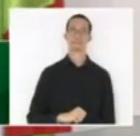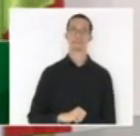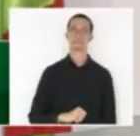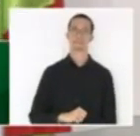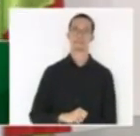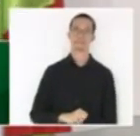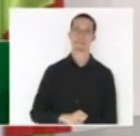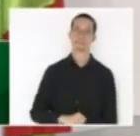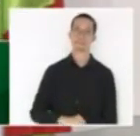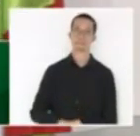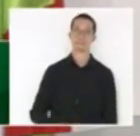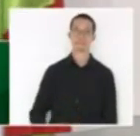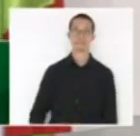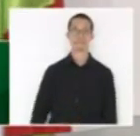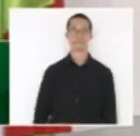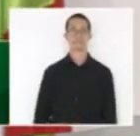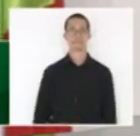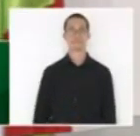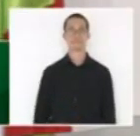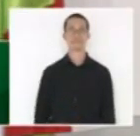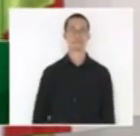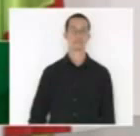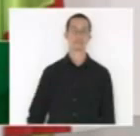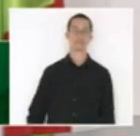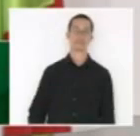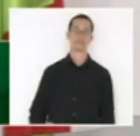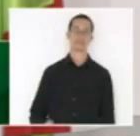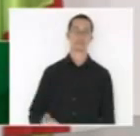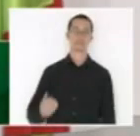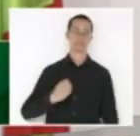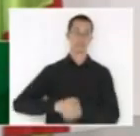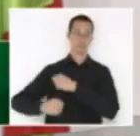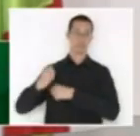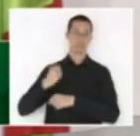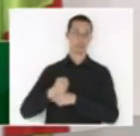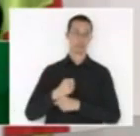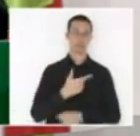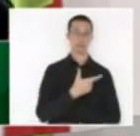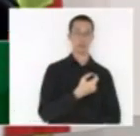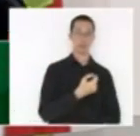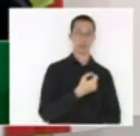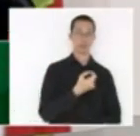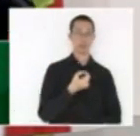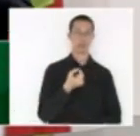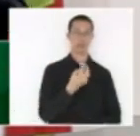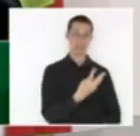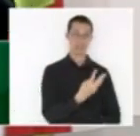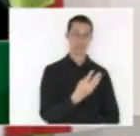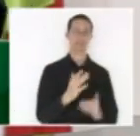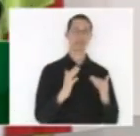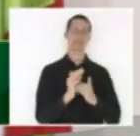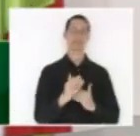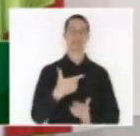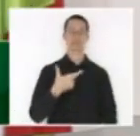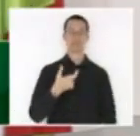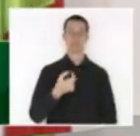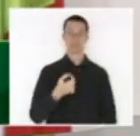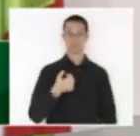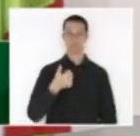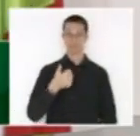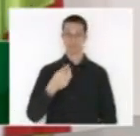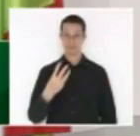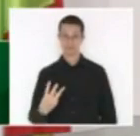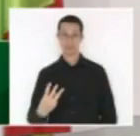No comparativo de 2003 a 2013, das 36 Secretarias de